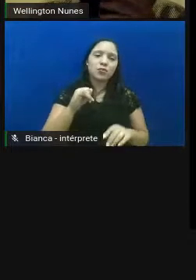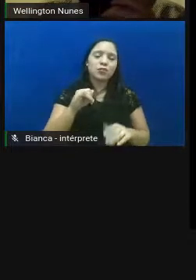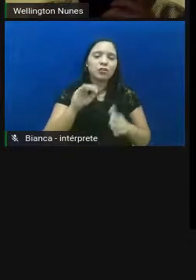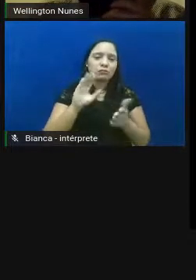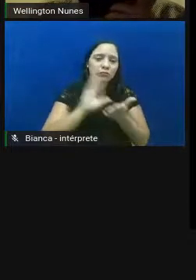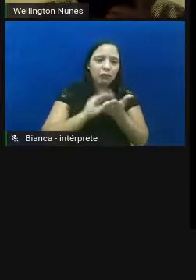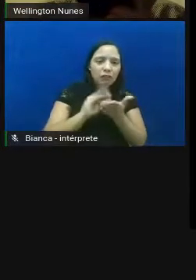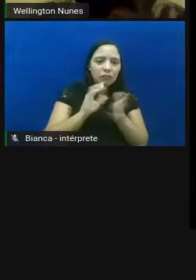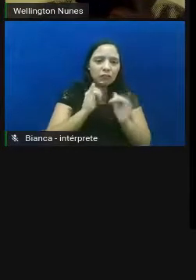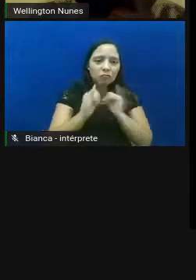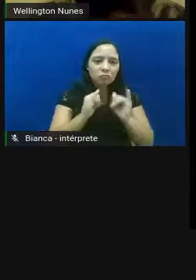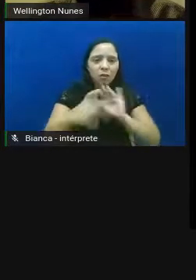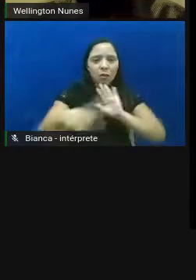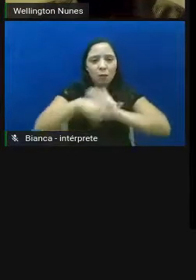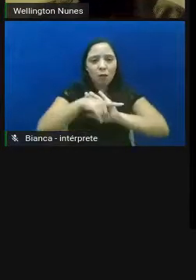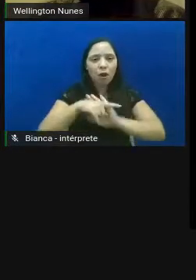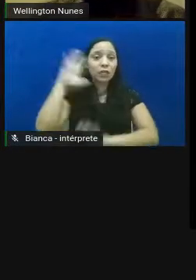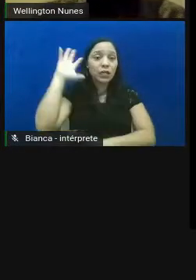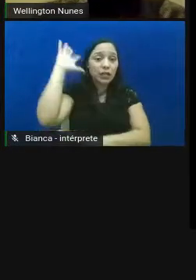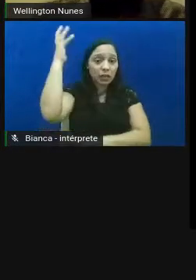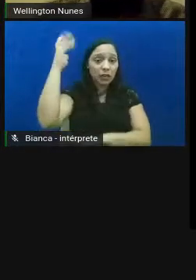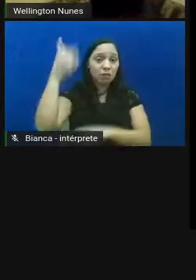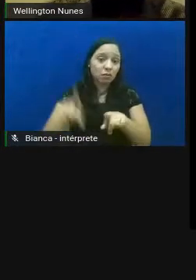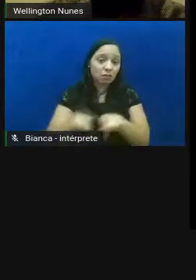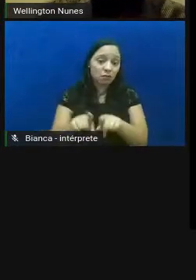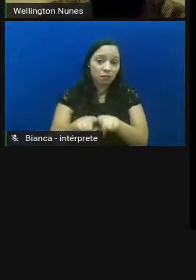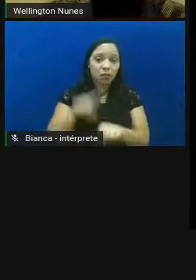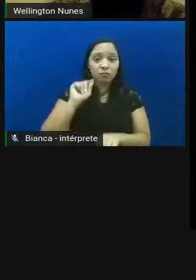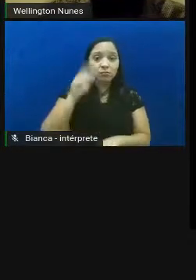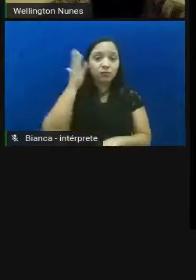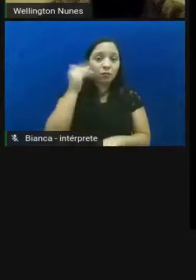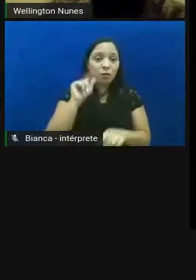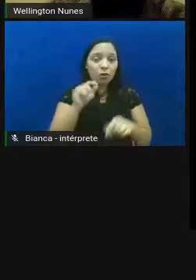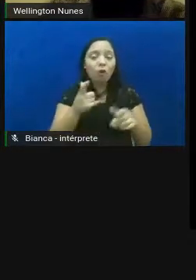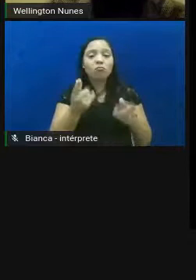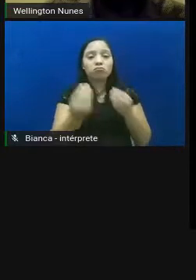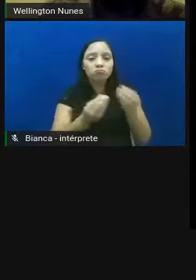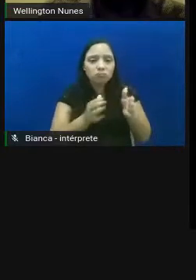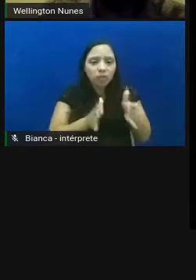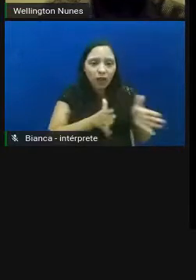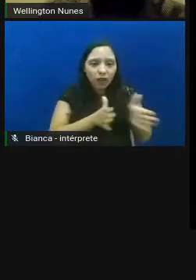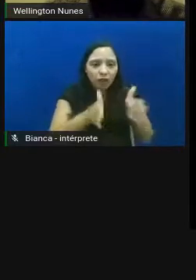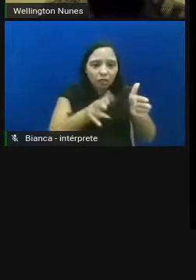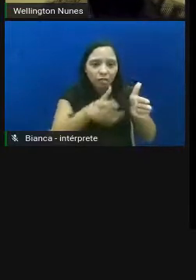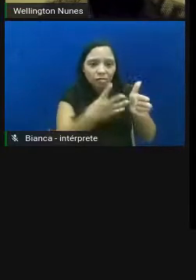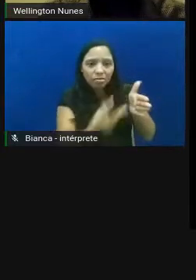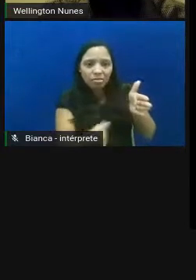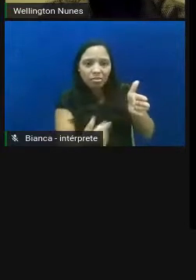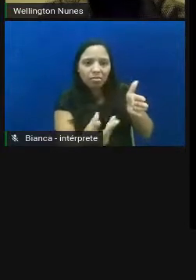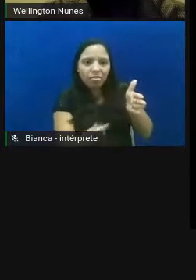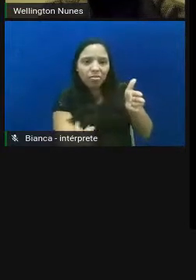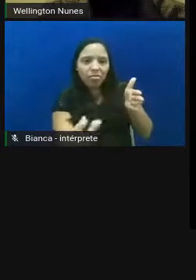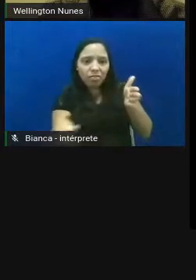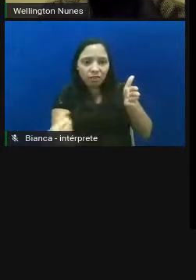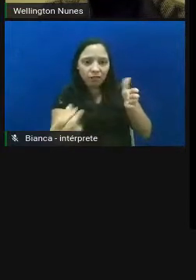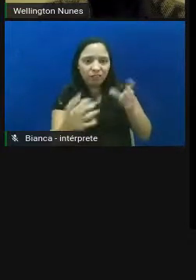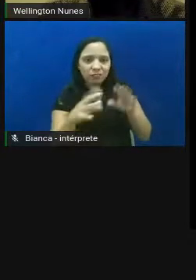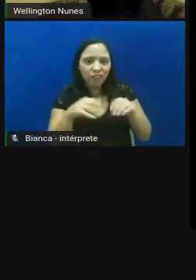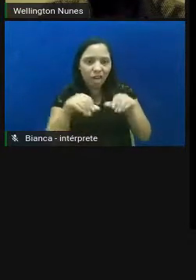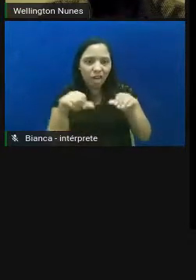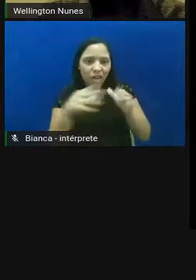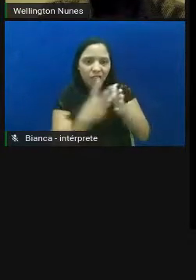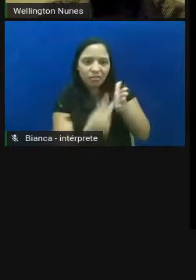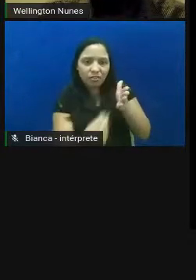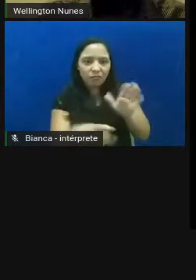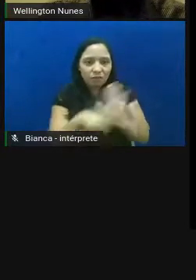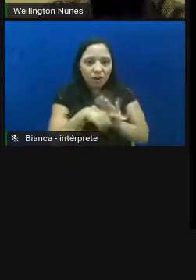de precipitação, de vazão, enfim. E a modelagem hidrológica possibilita, então, fazer